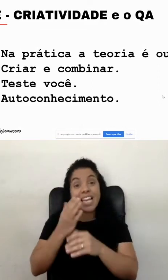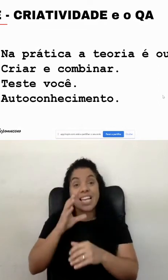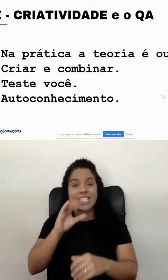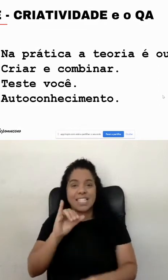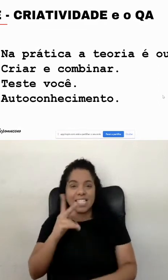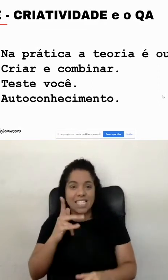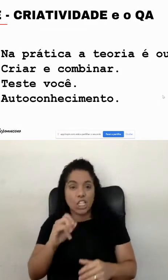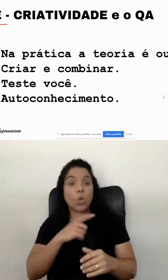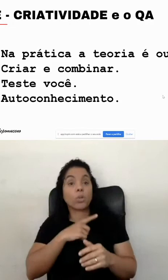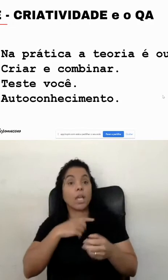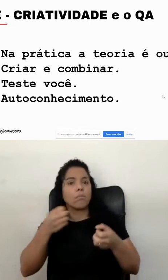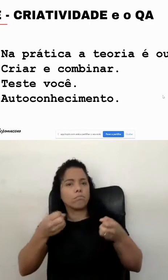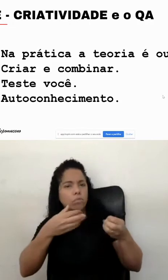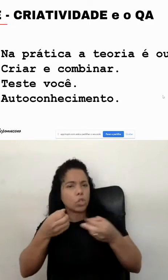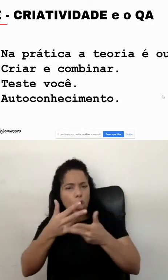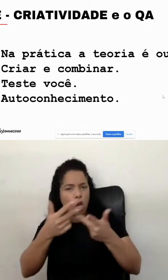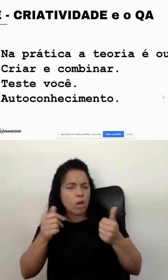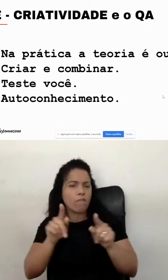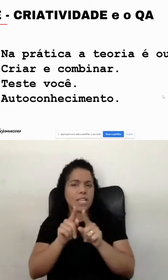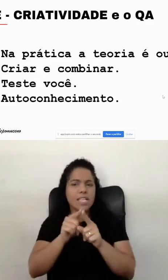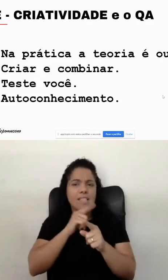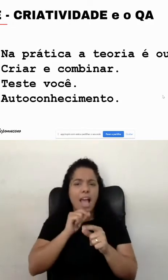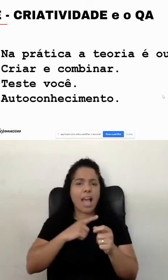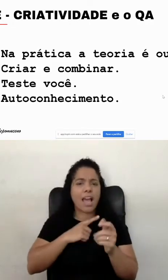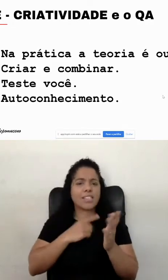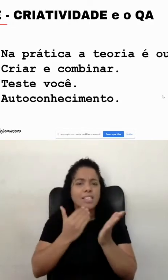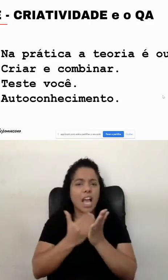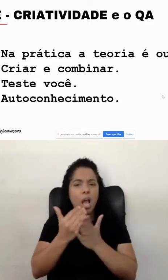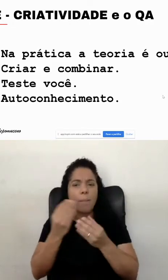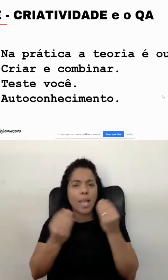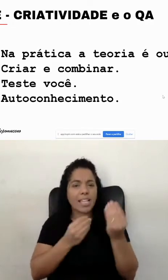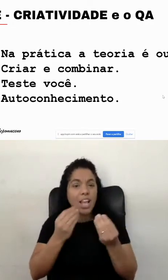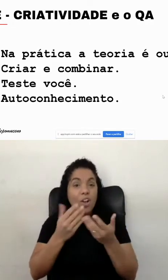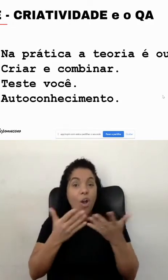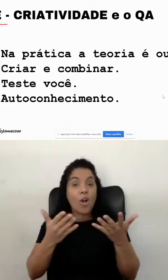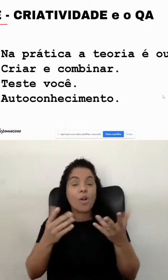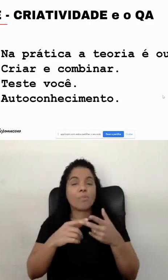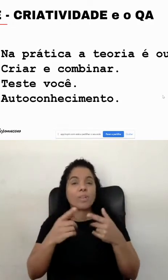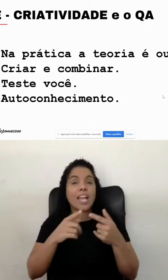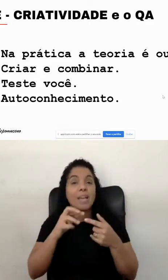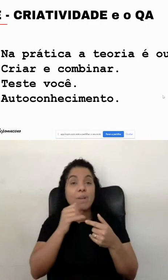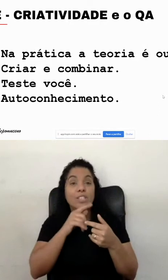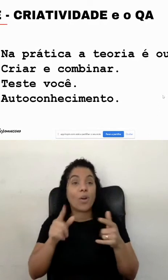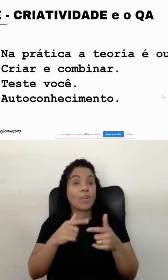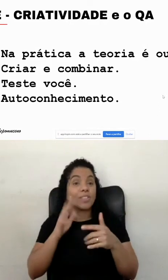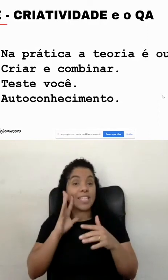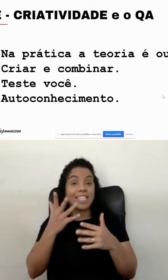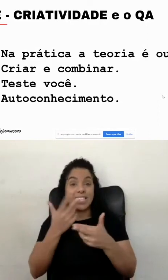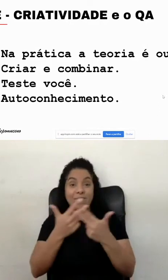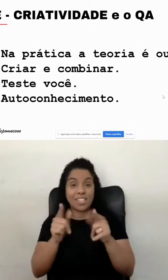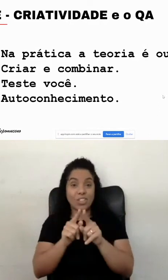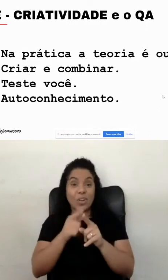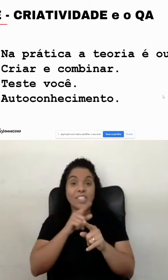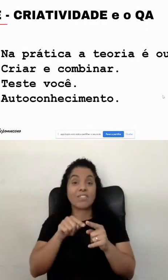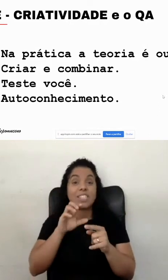você tem muita novidade, onde você aumenta o repertório e lida com bastante coisa. Então, a gente está falando aqui